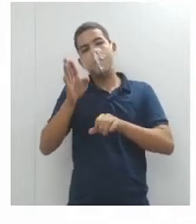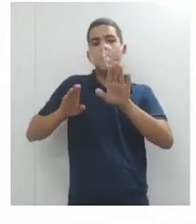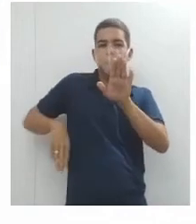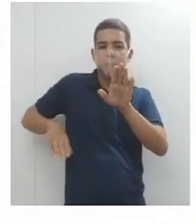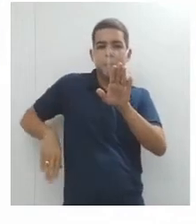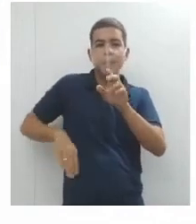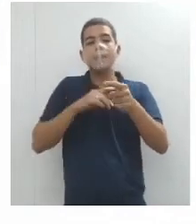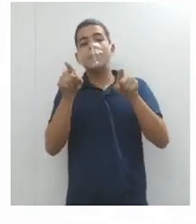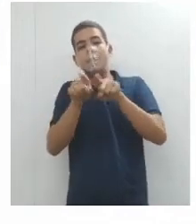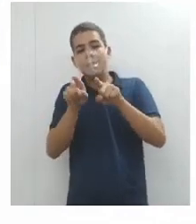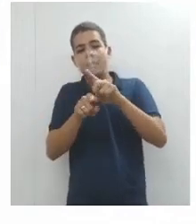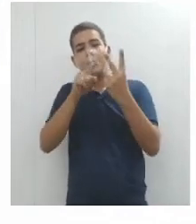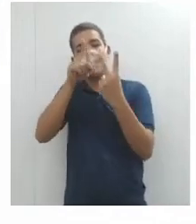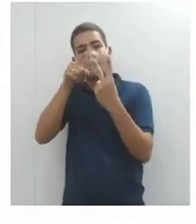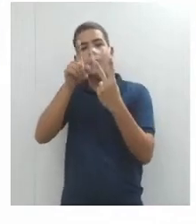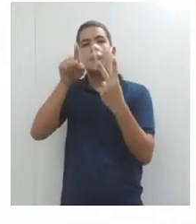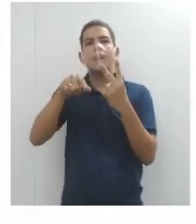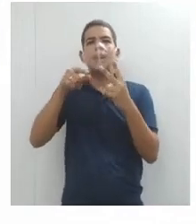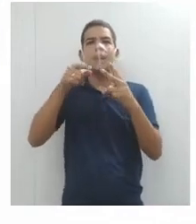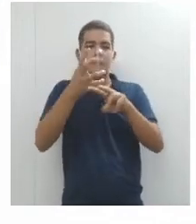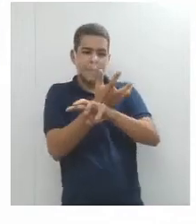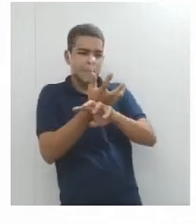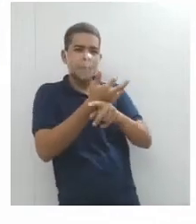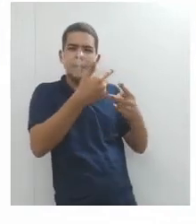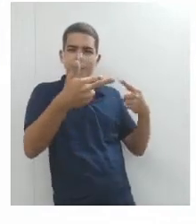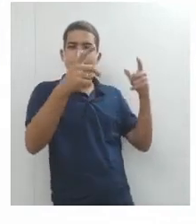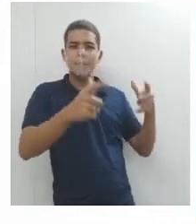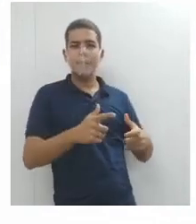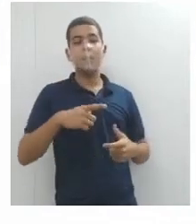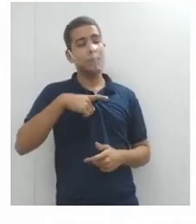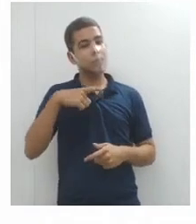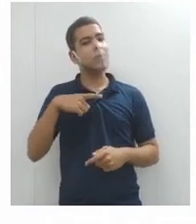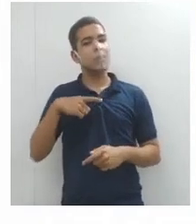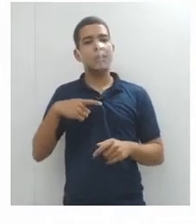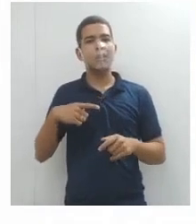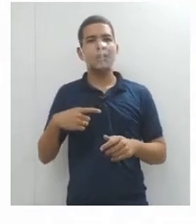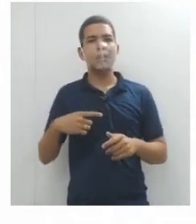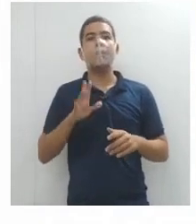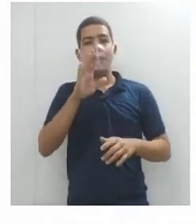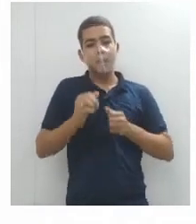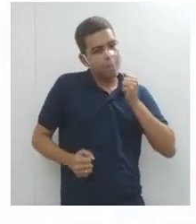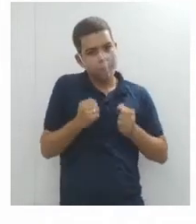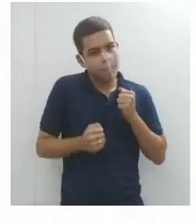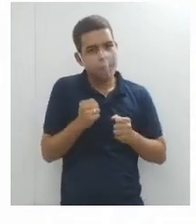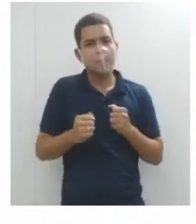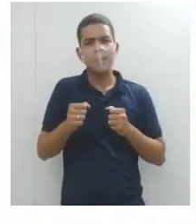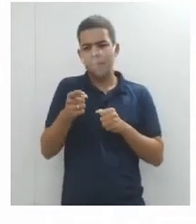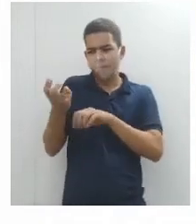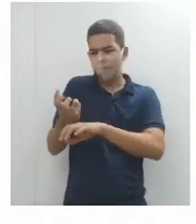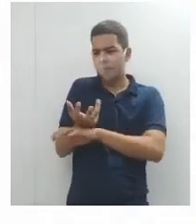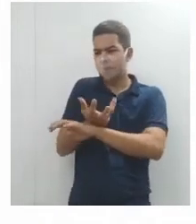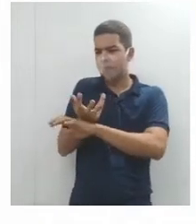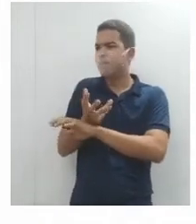praia". No outro quadrinho nós temos "e no campo", tá? E o ambiente é campestre.